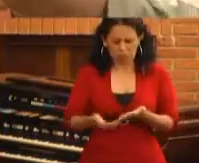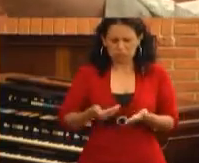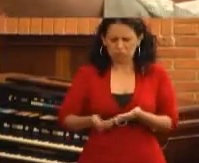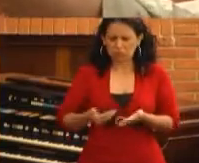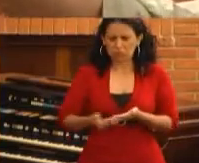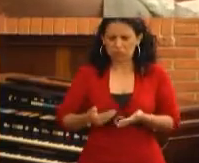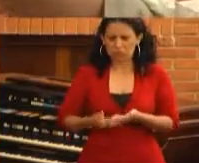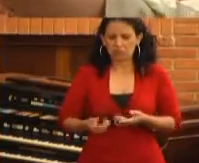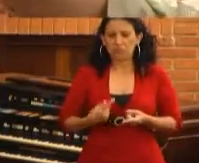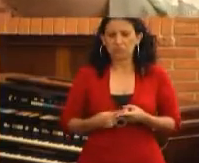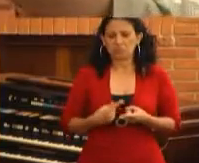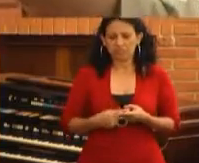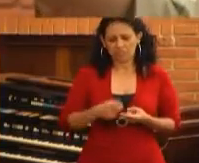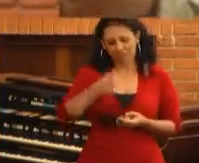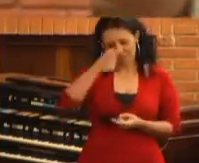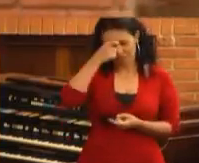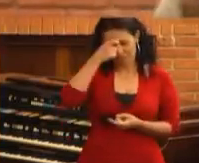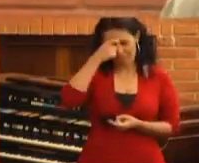nada.